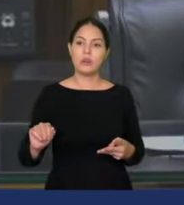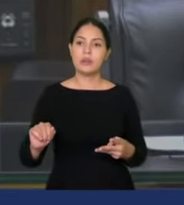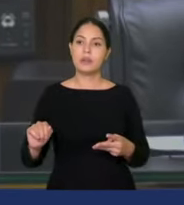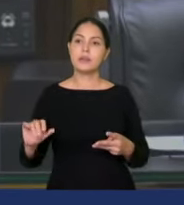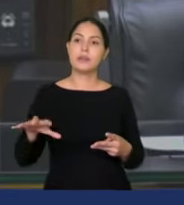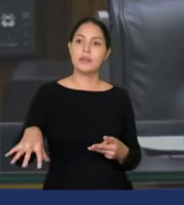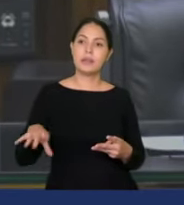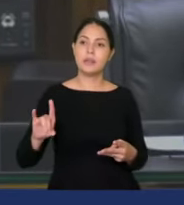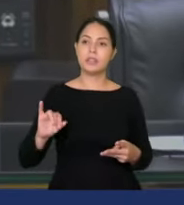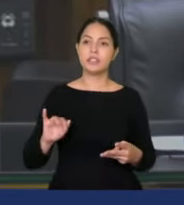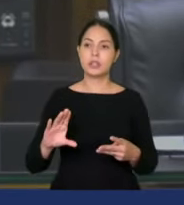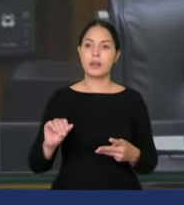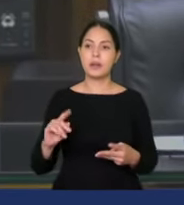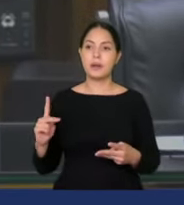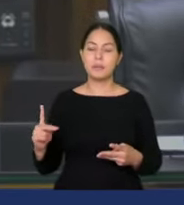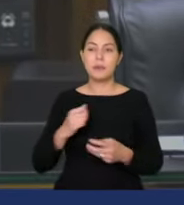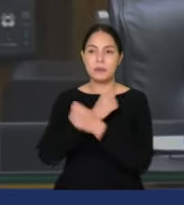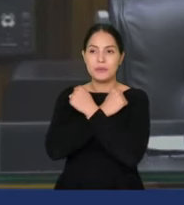meu abraço à turma da ADCAP. E,